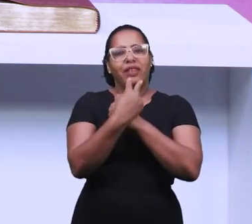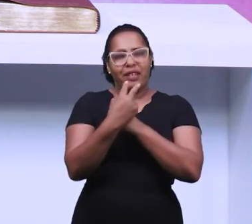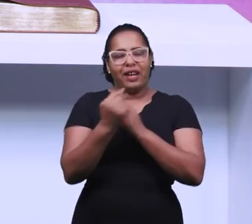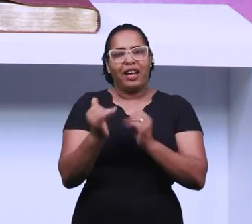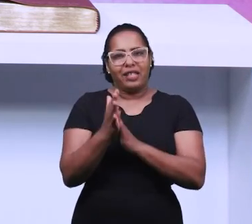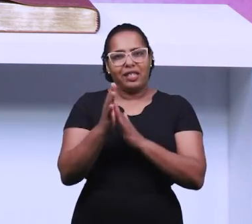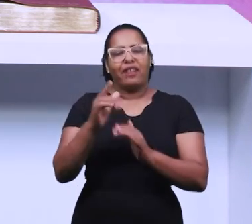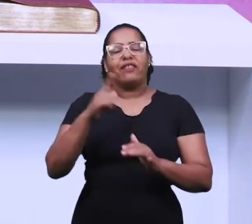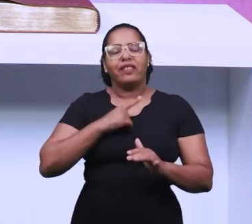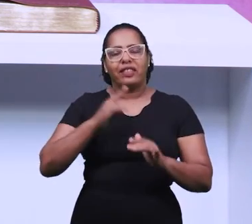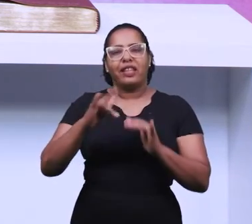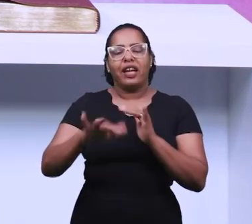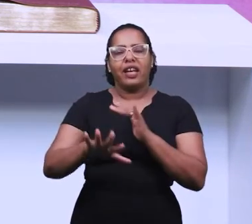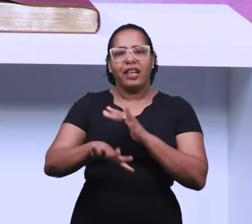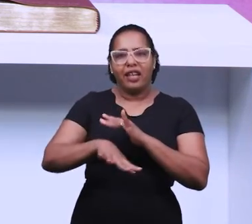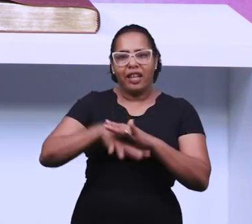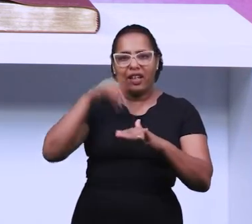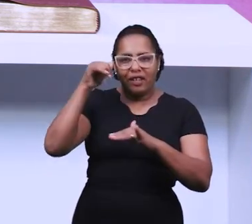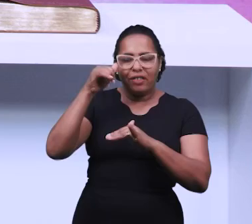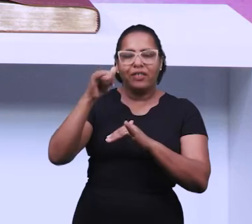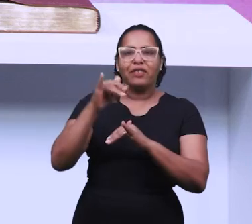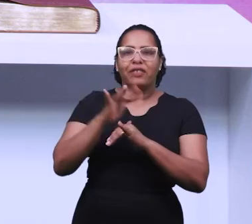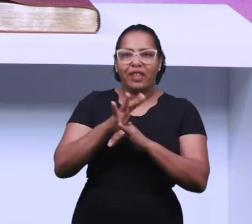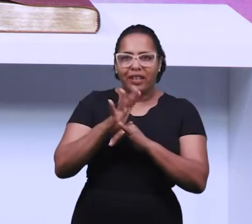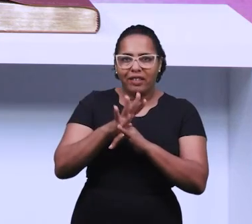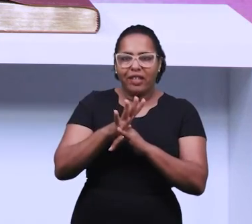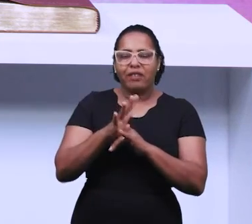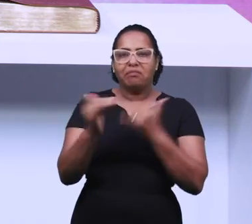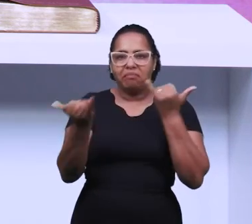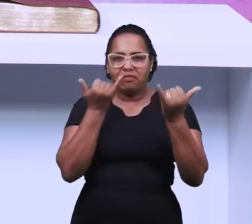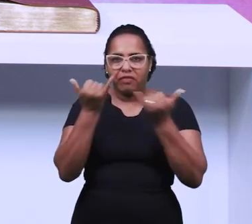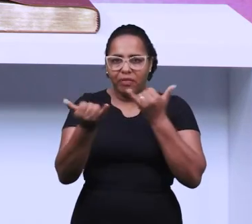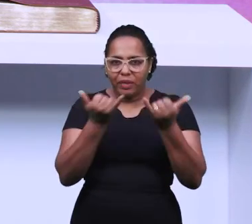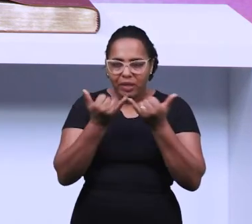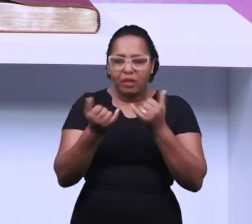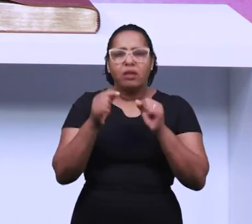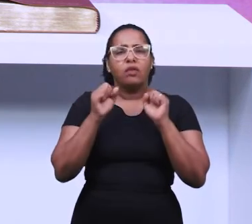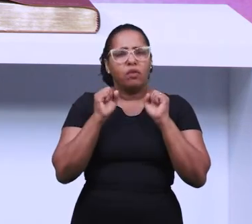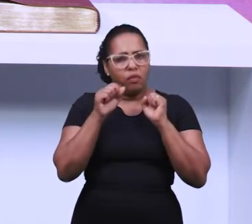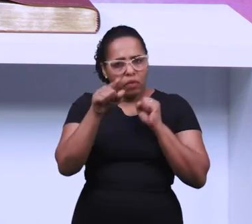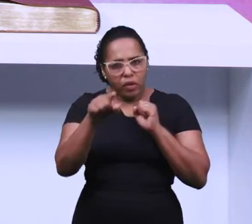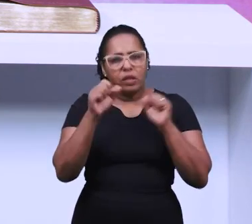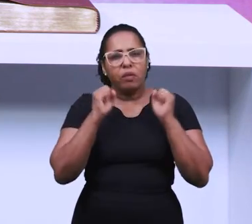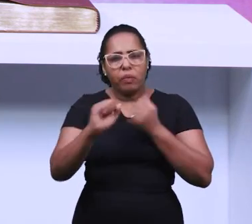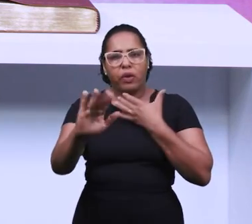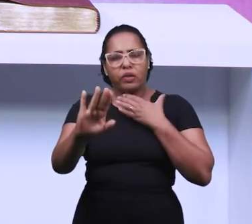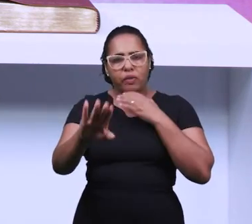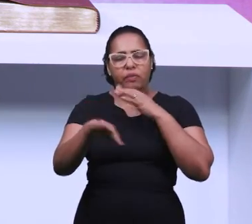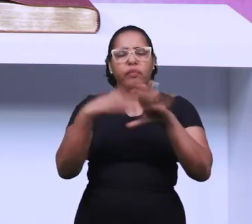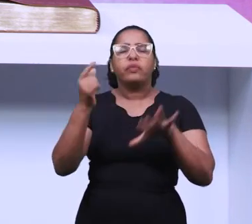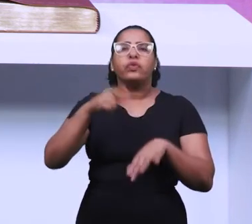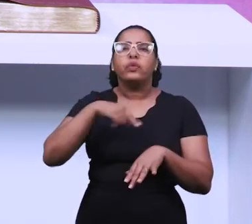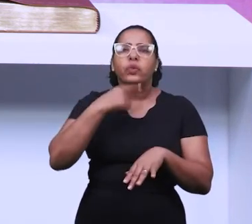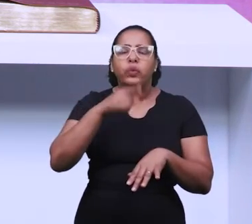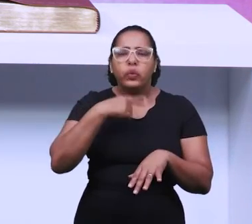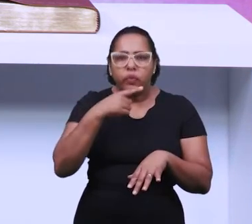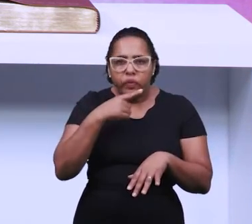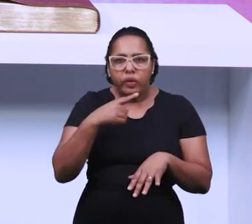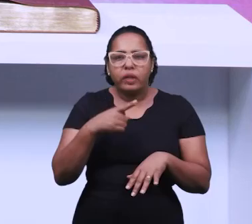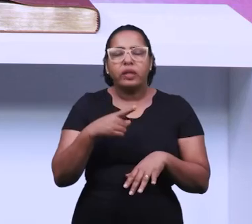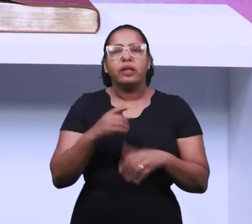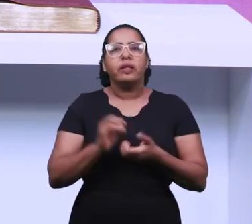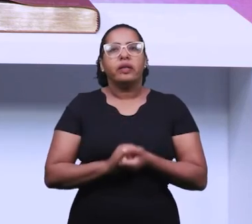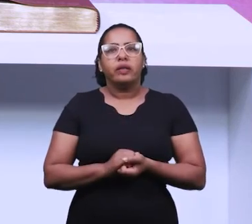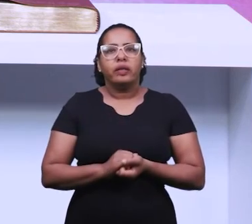nossas aulas. Nós temos o nosso canal de informação, de contato e você deve nos enviar as